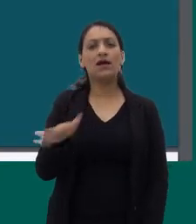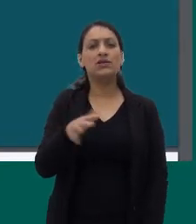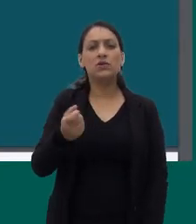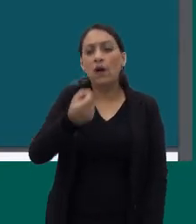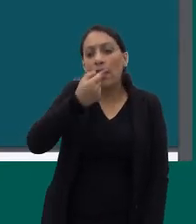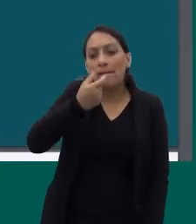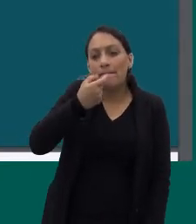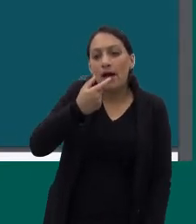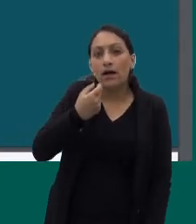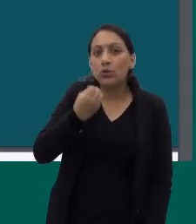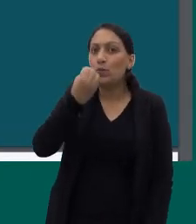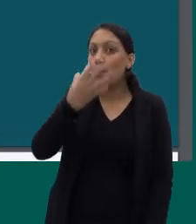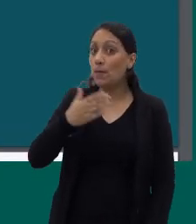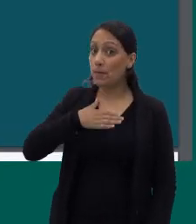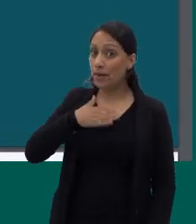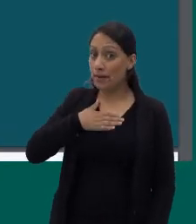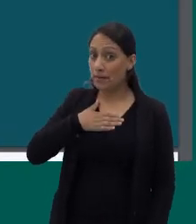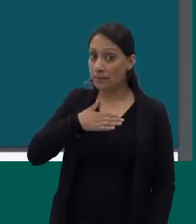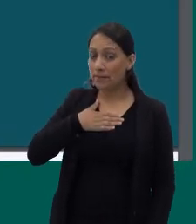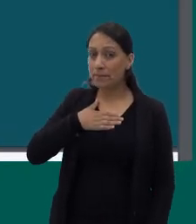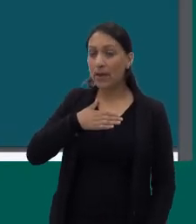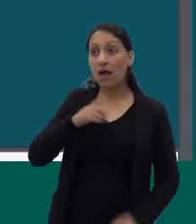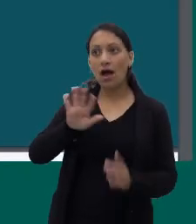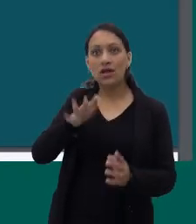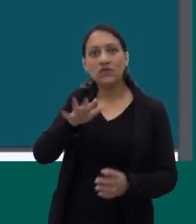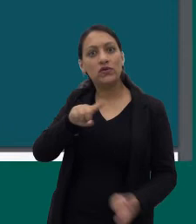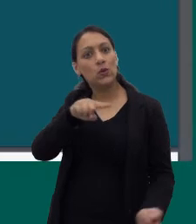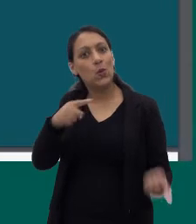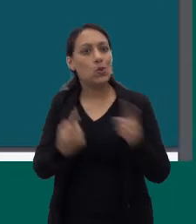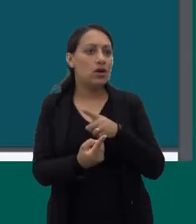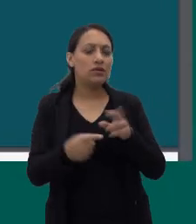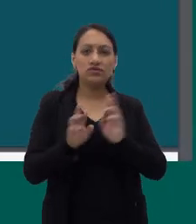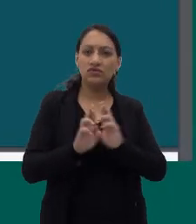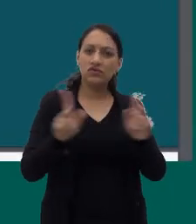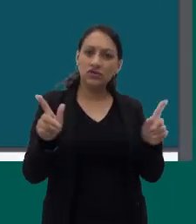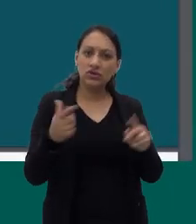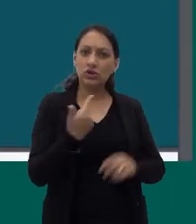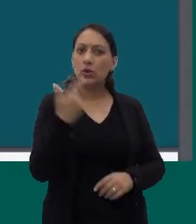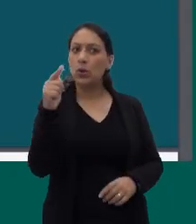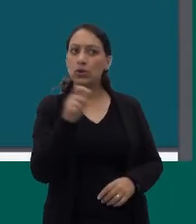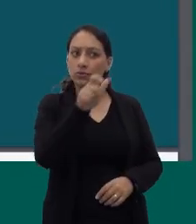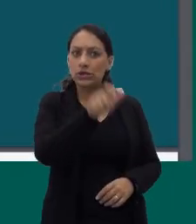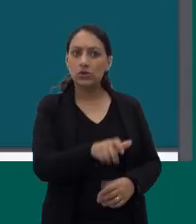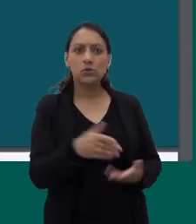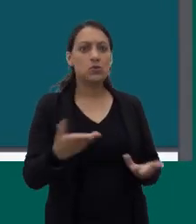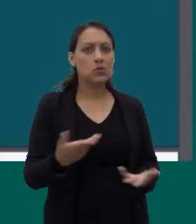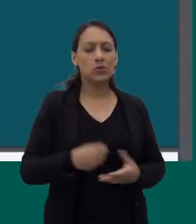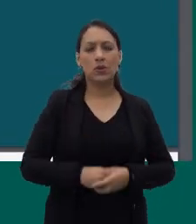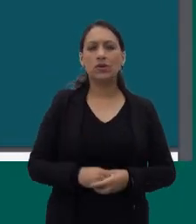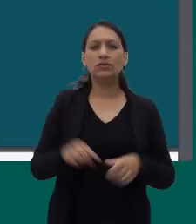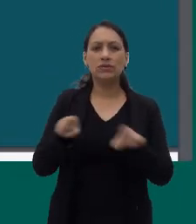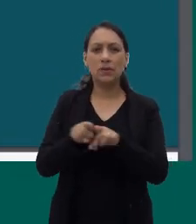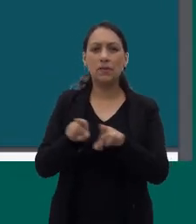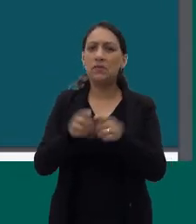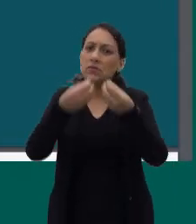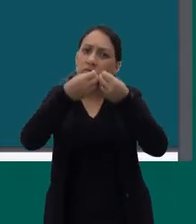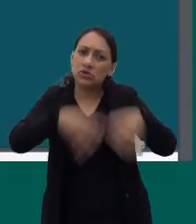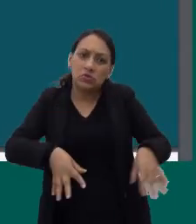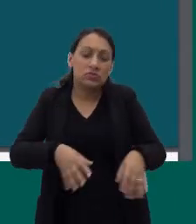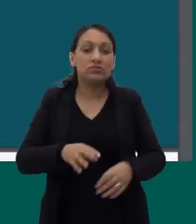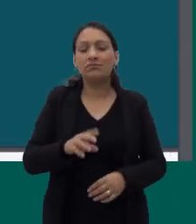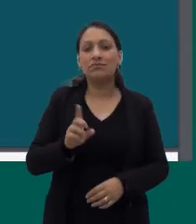remédio que é bom para mim vai fazer um efeito contrário, diferente. Maria vai ter um efeito colateral que não vai ser